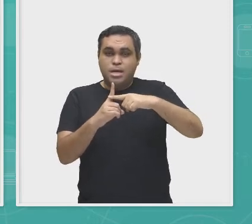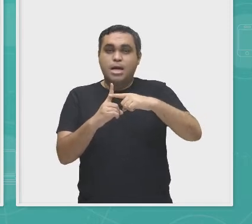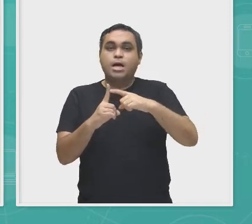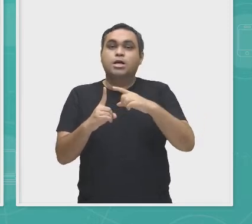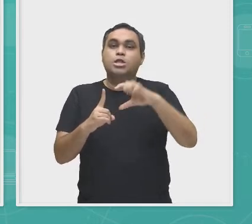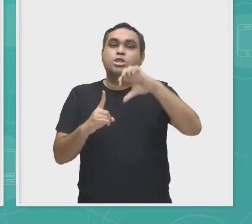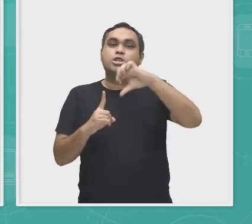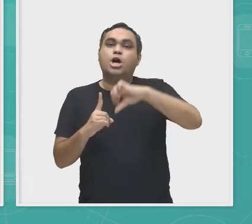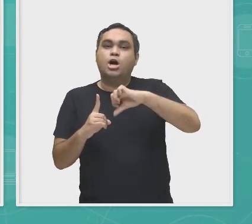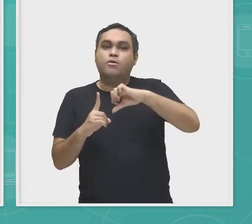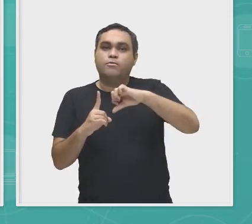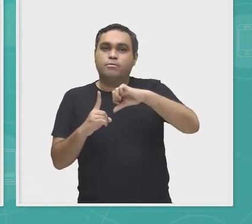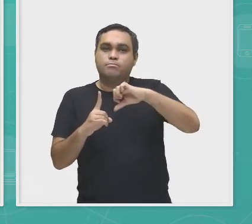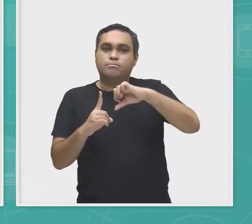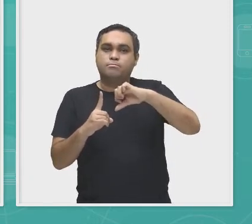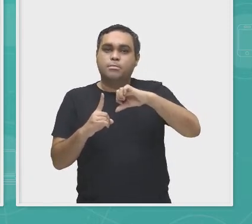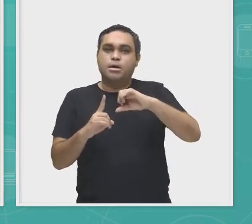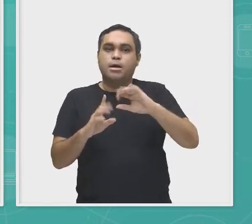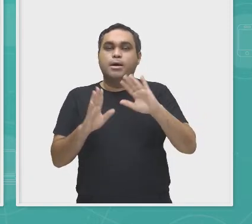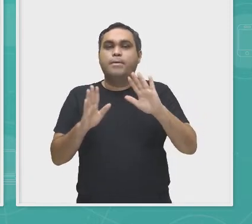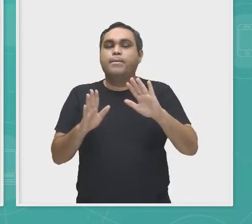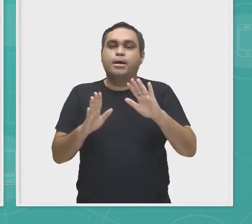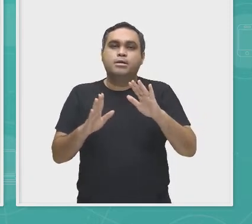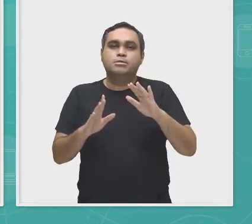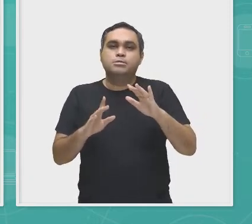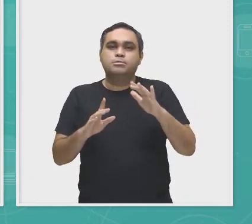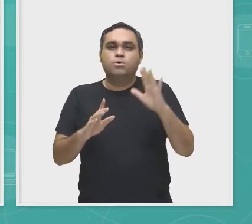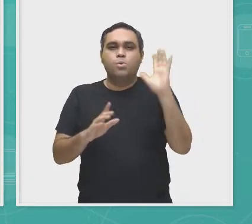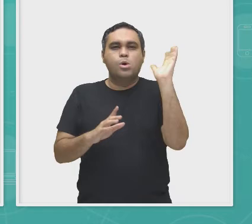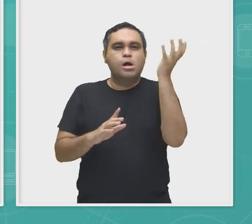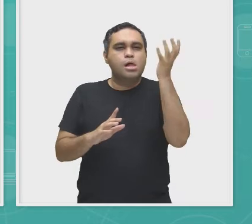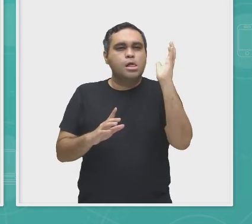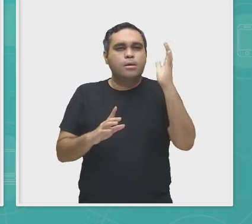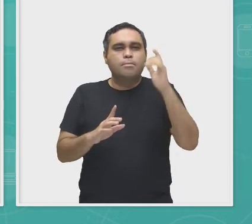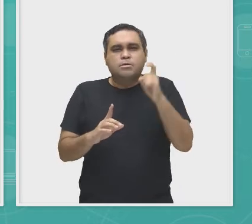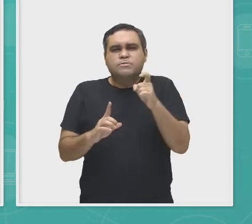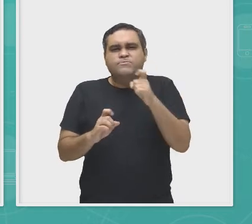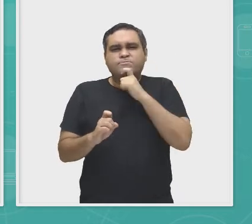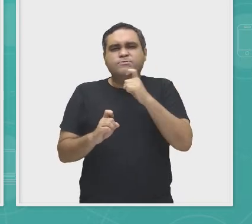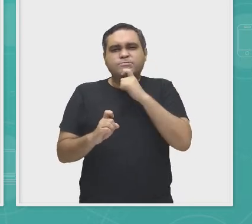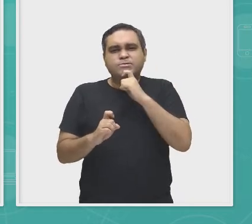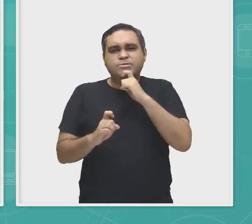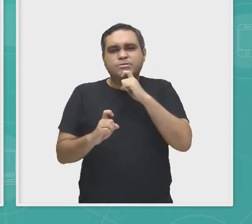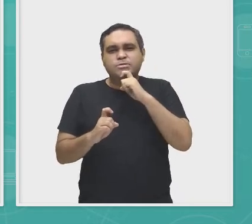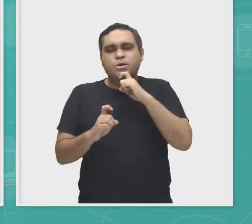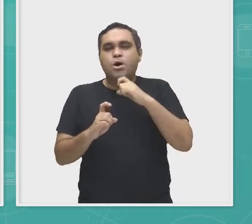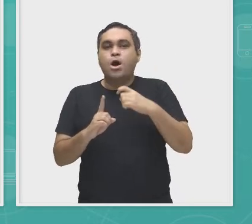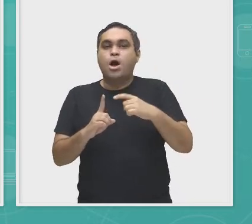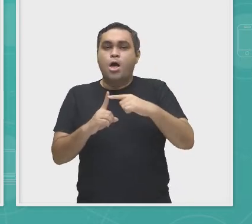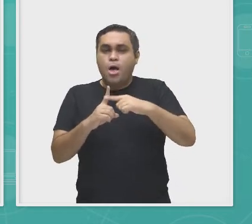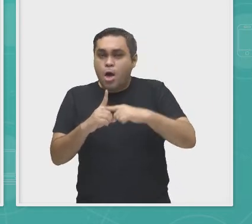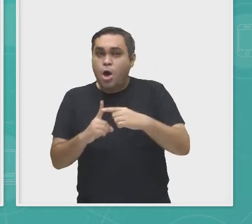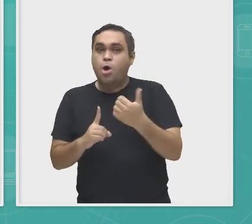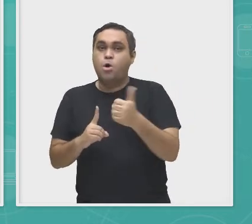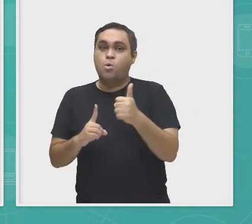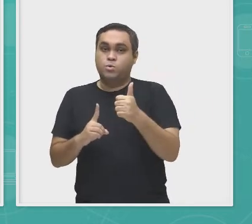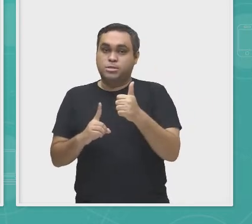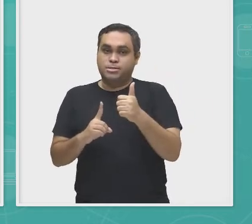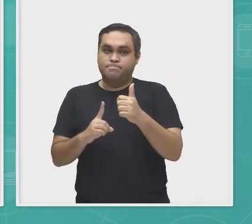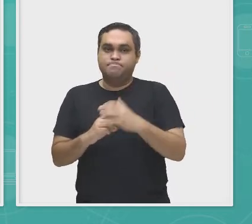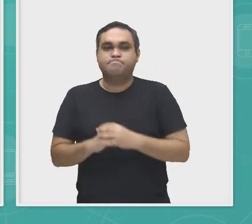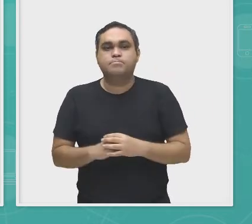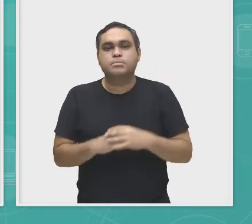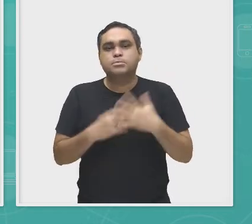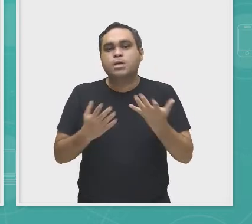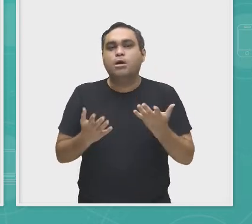Subitamente a temperatura caiu, 11 graus. Então o termômetro está marcando que temperatura atualmente?